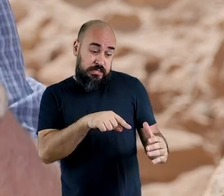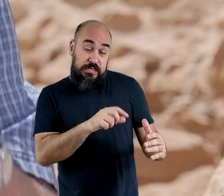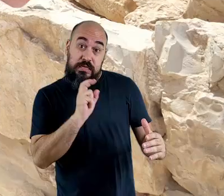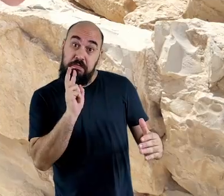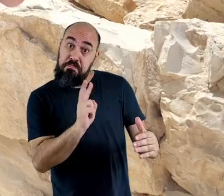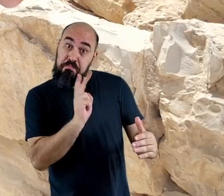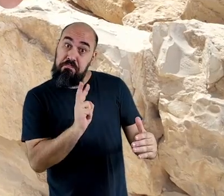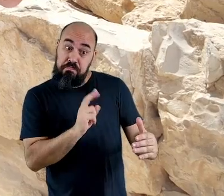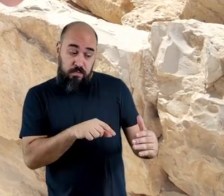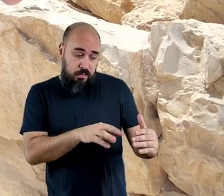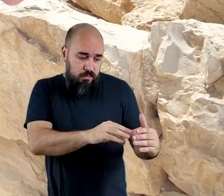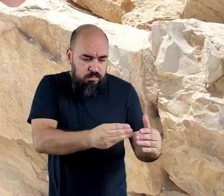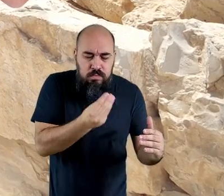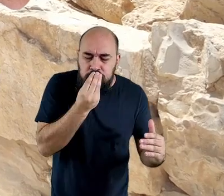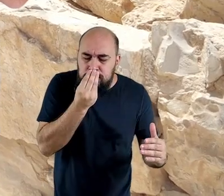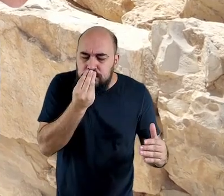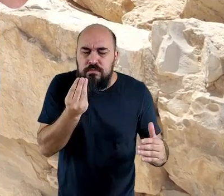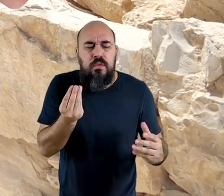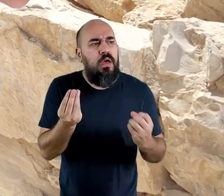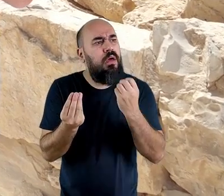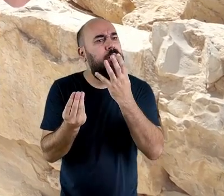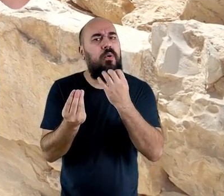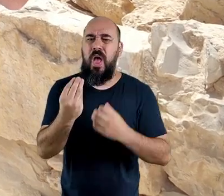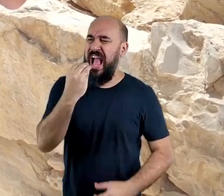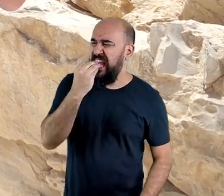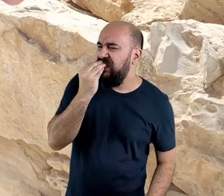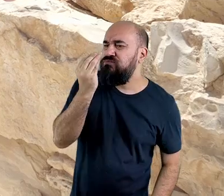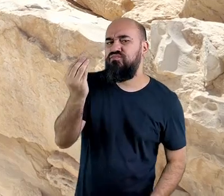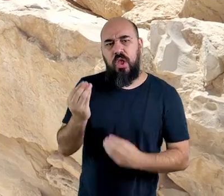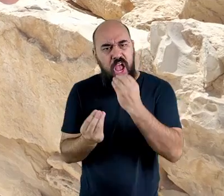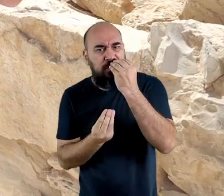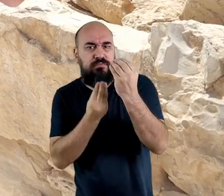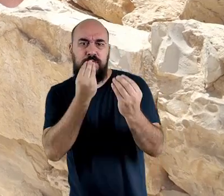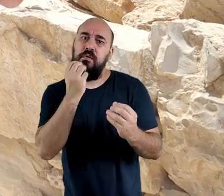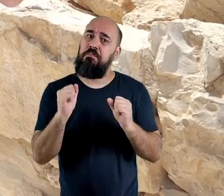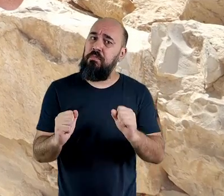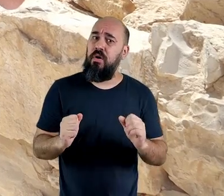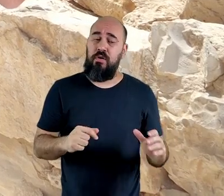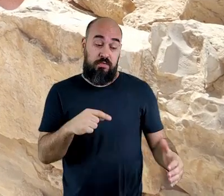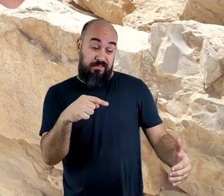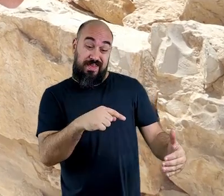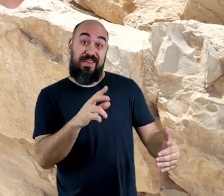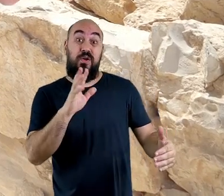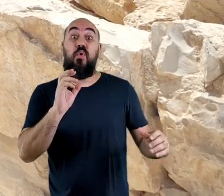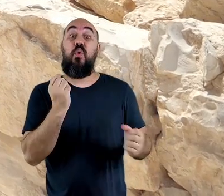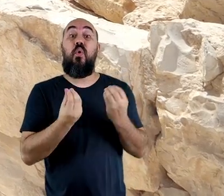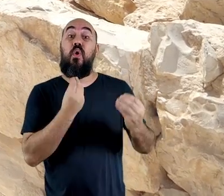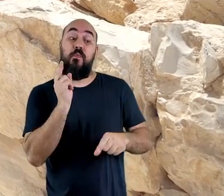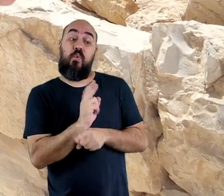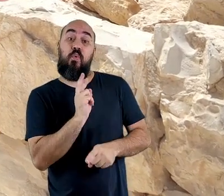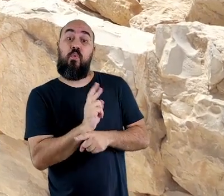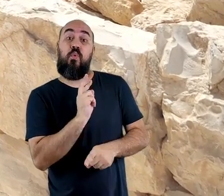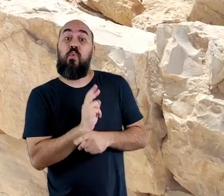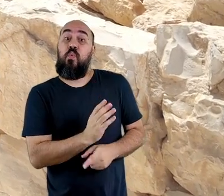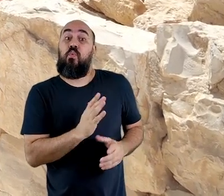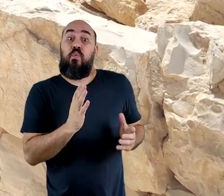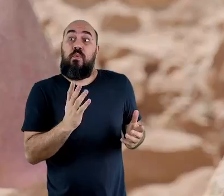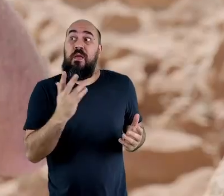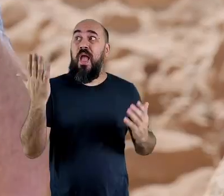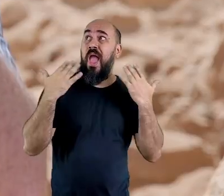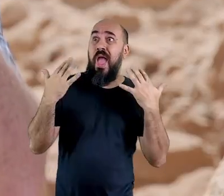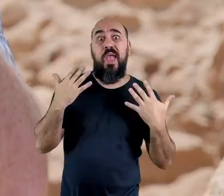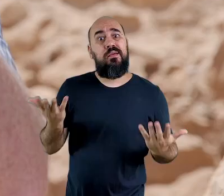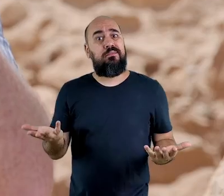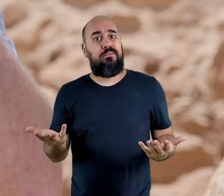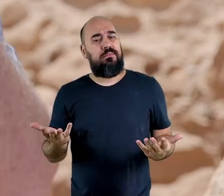Mas isso indica que as condições aqui para manter esses alimentos e as bebidas eram muito, muito boas. E daqui a pouco quero levá-los a um